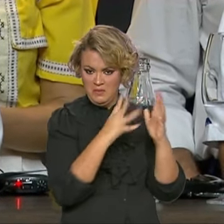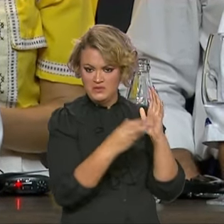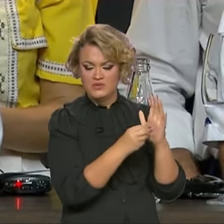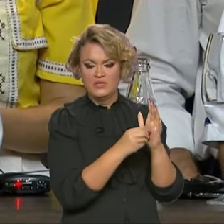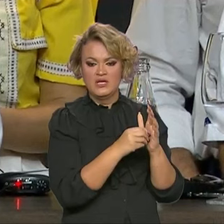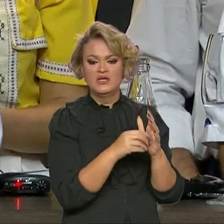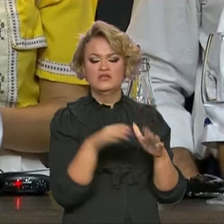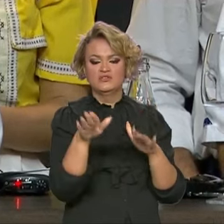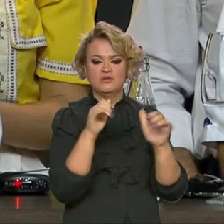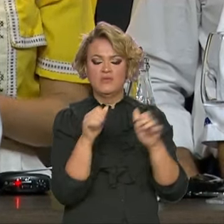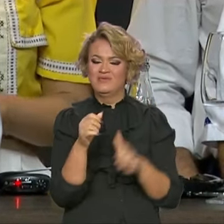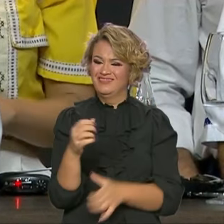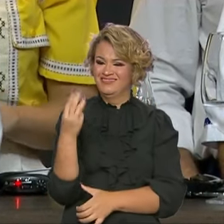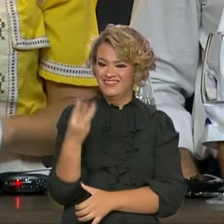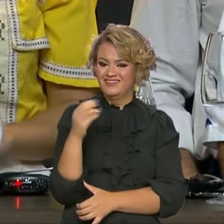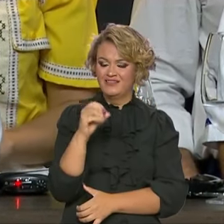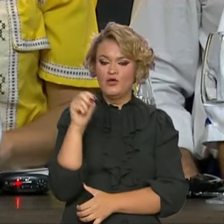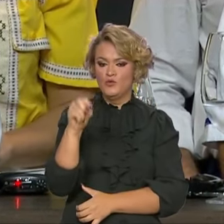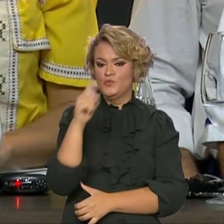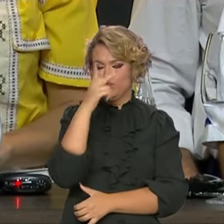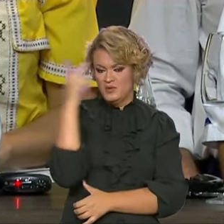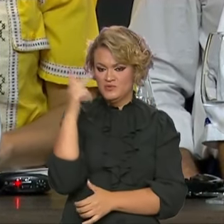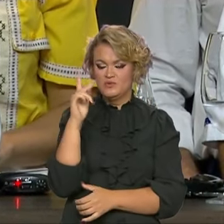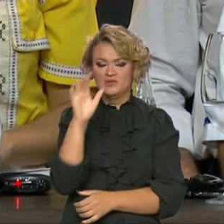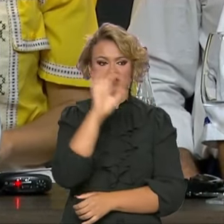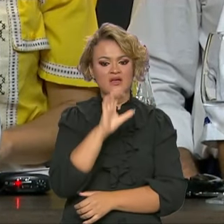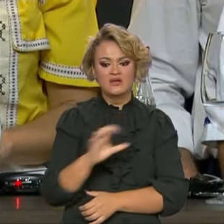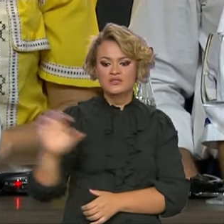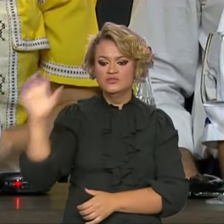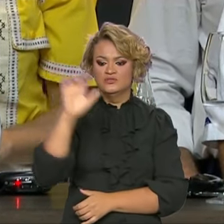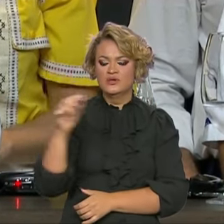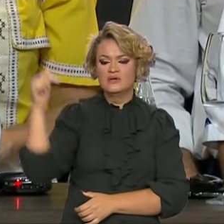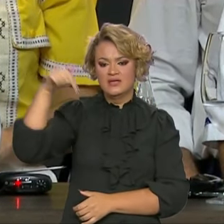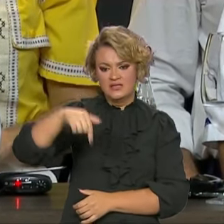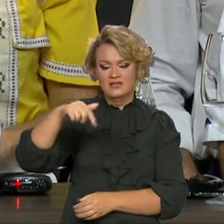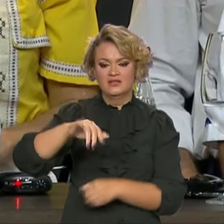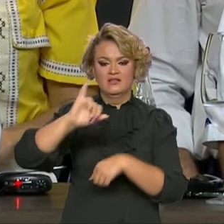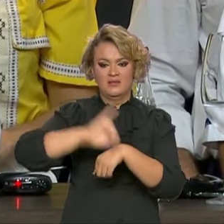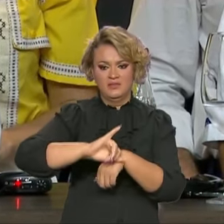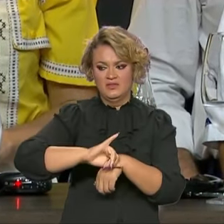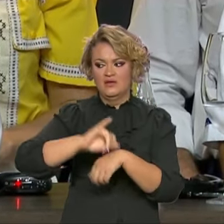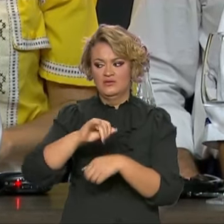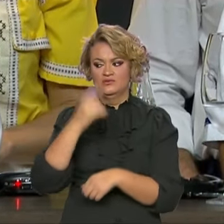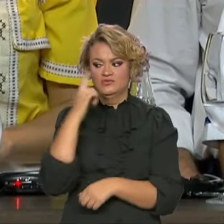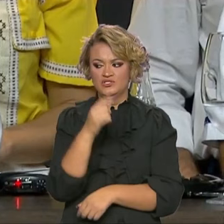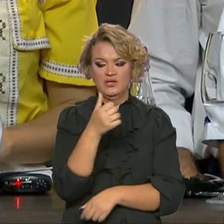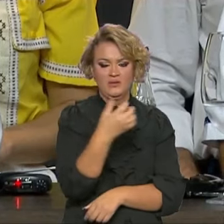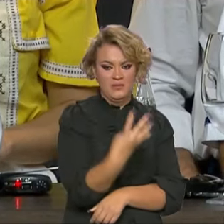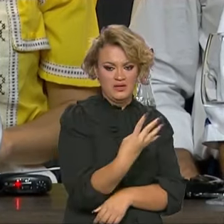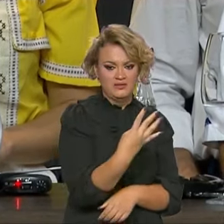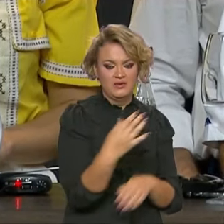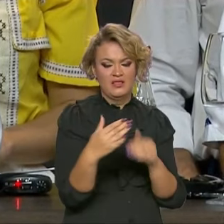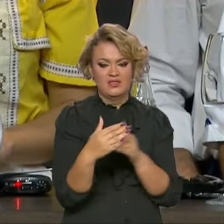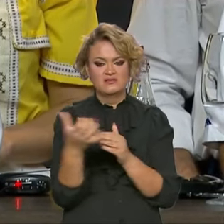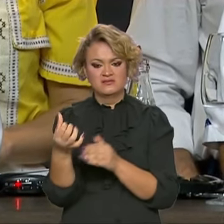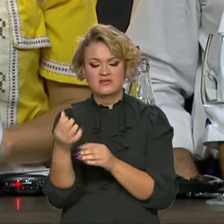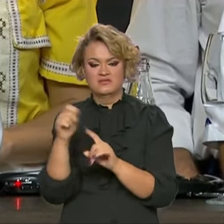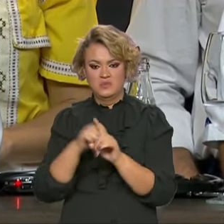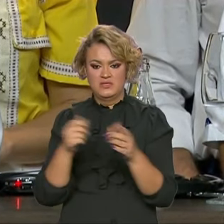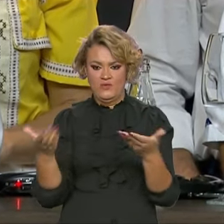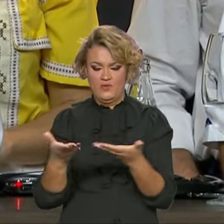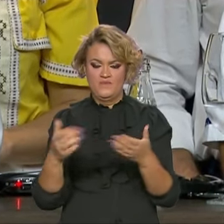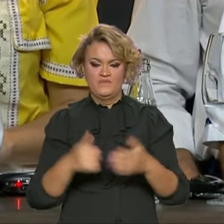que reuniram quase 30 mil pessoas de toda a região aqui em Belém entre os dias 4 e 6 deste